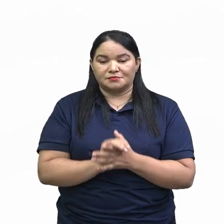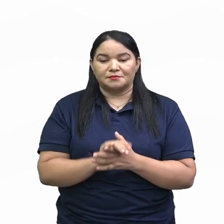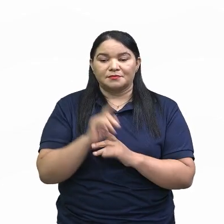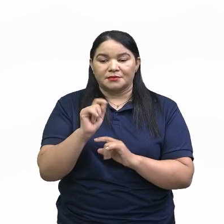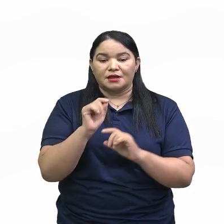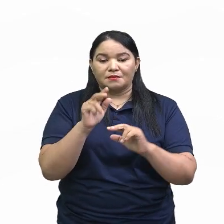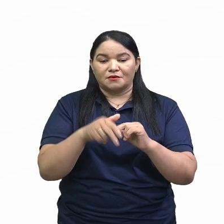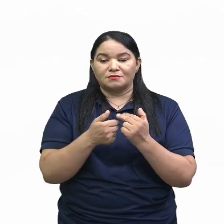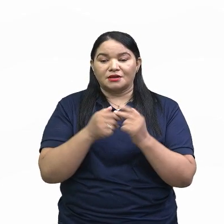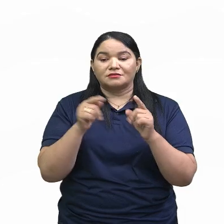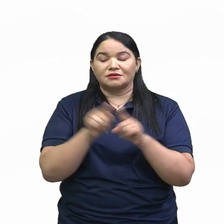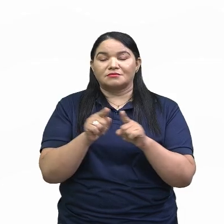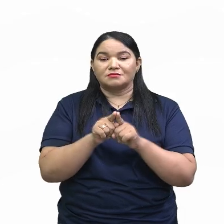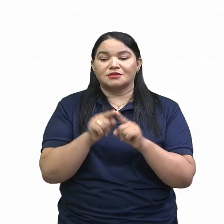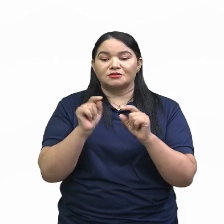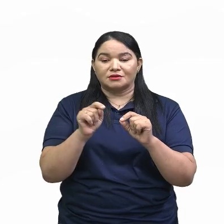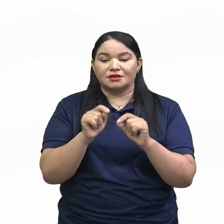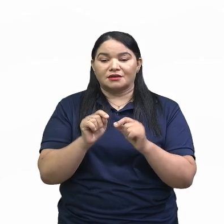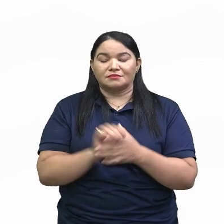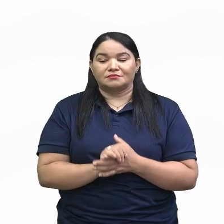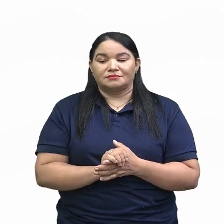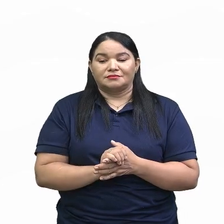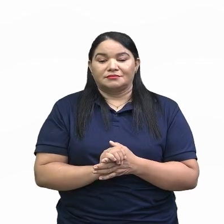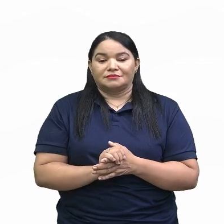obtido por meio das reações